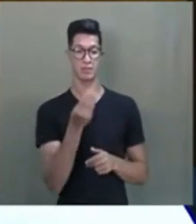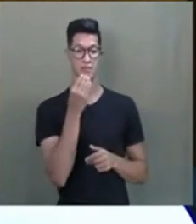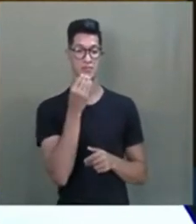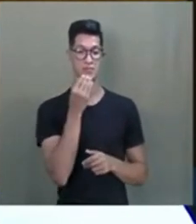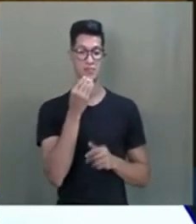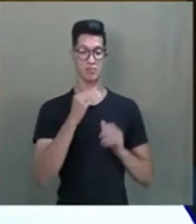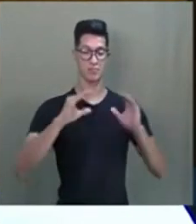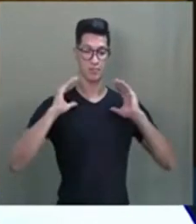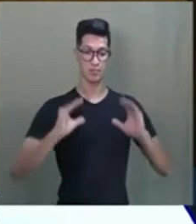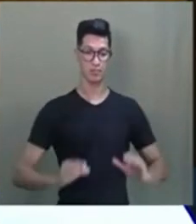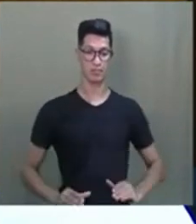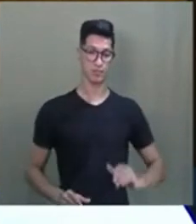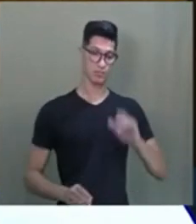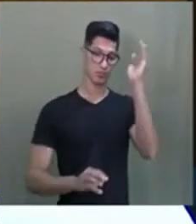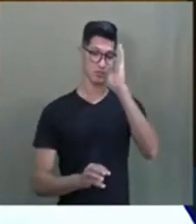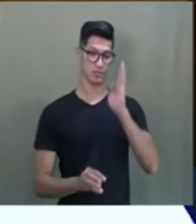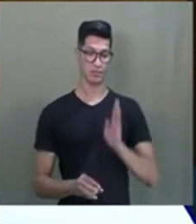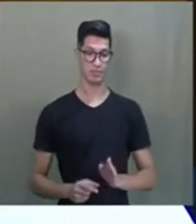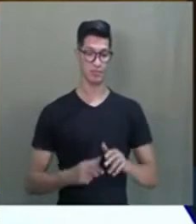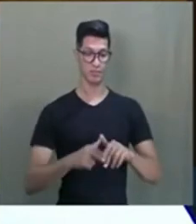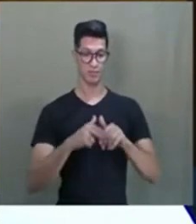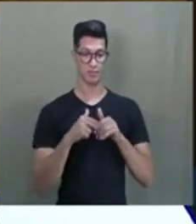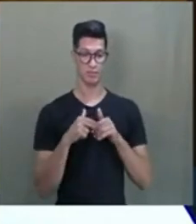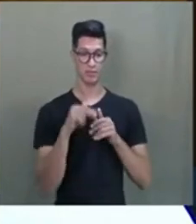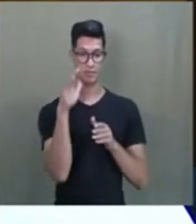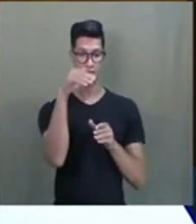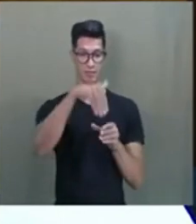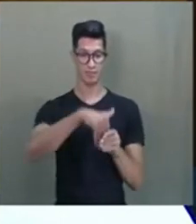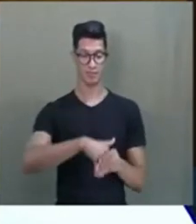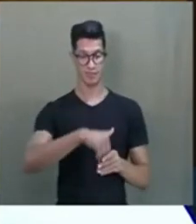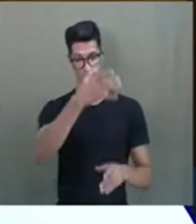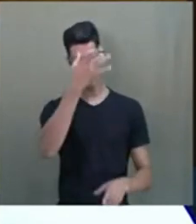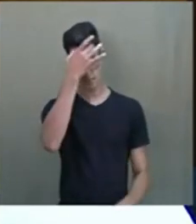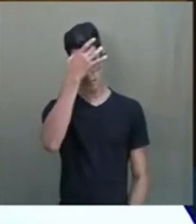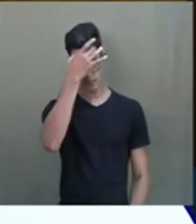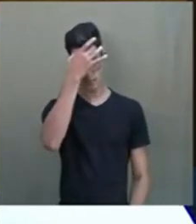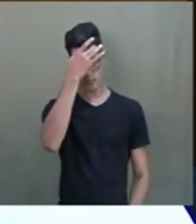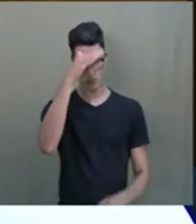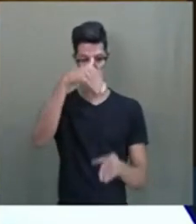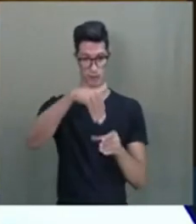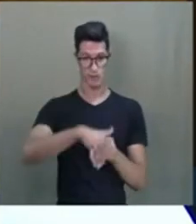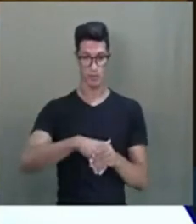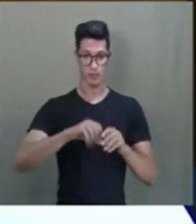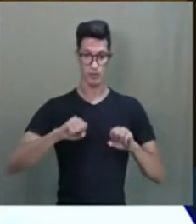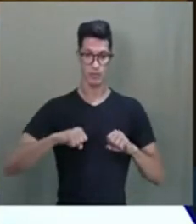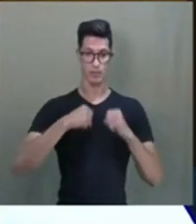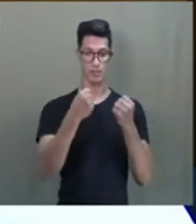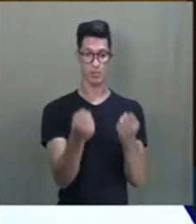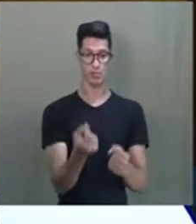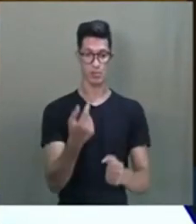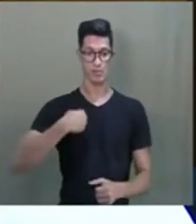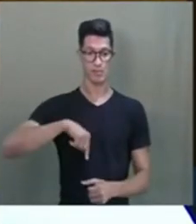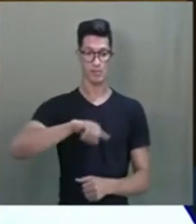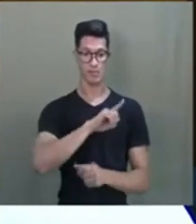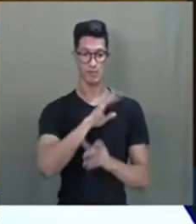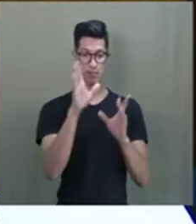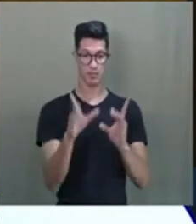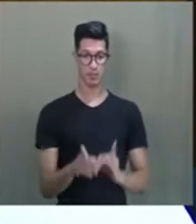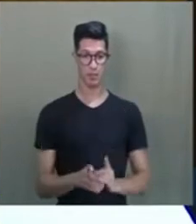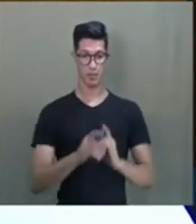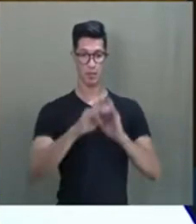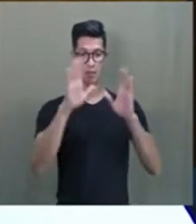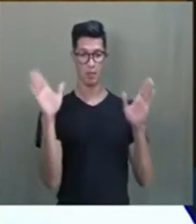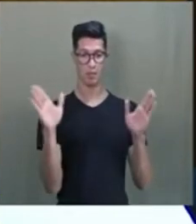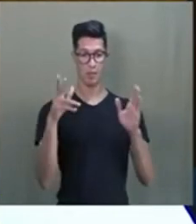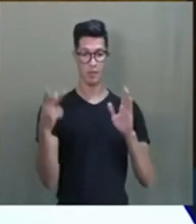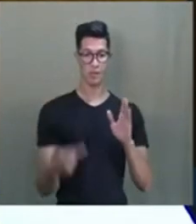os cidadãos brasileiros, por meio do seu voto consciente, fortalecerem nossa democracia e